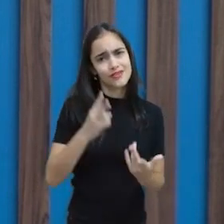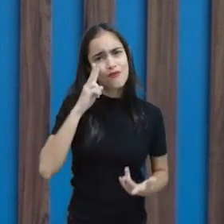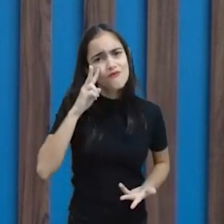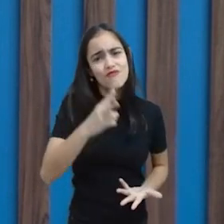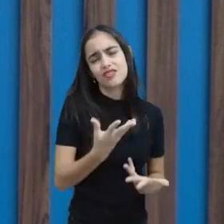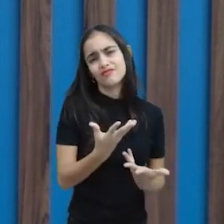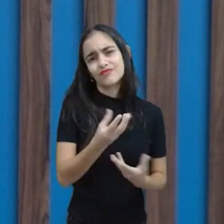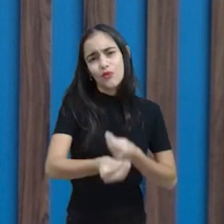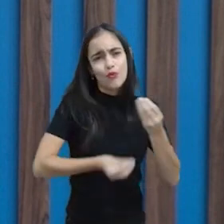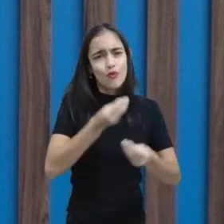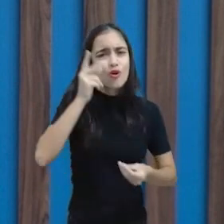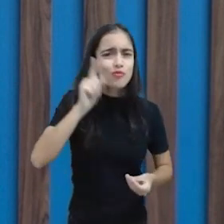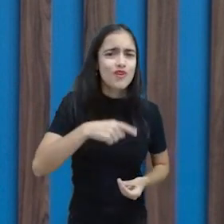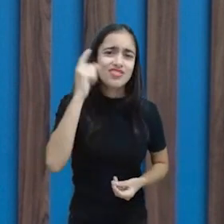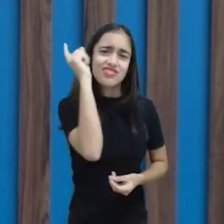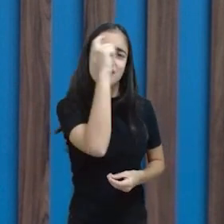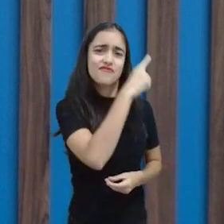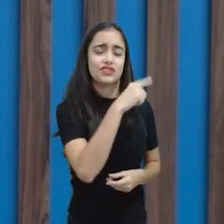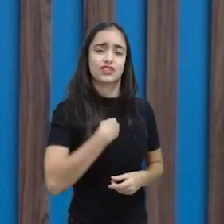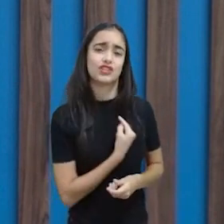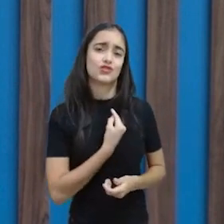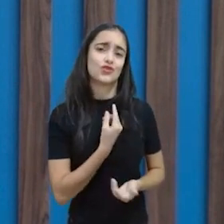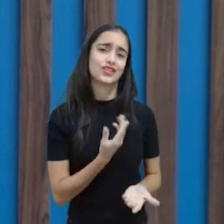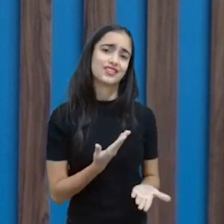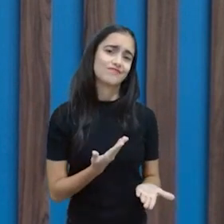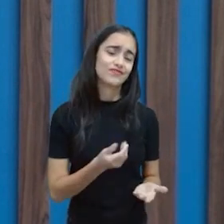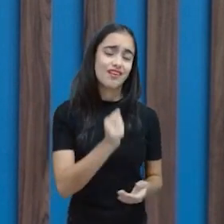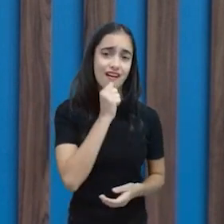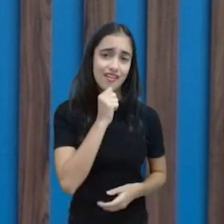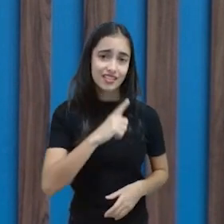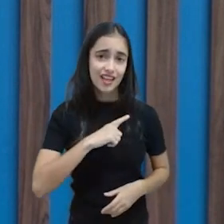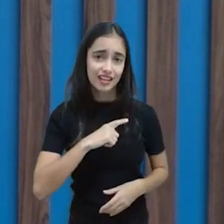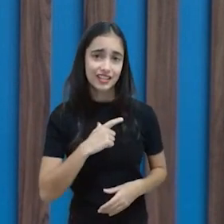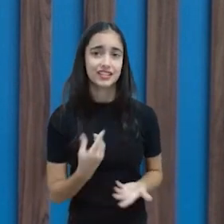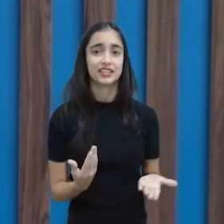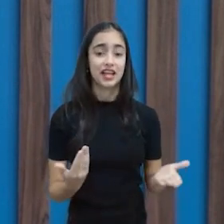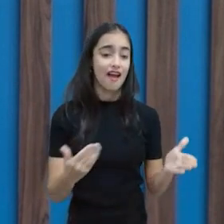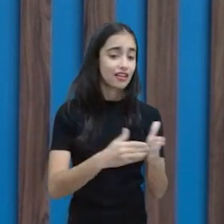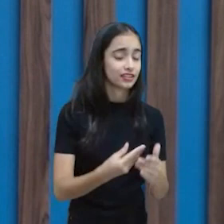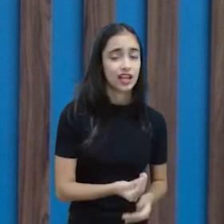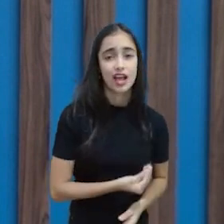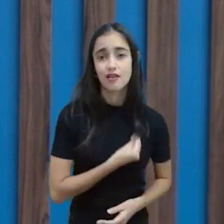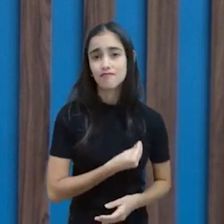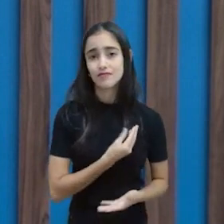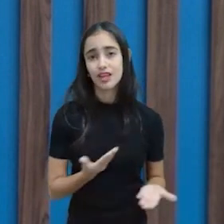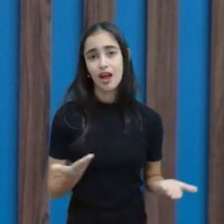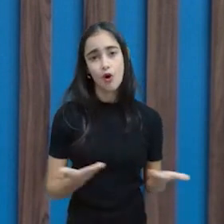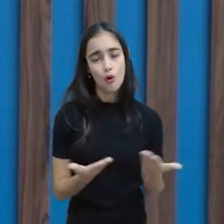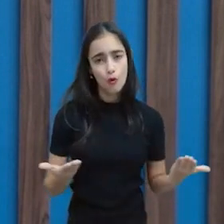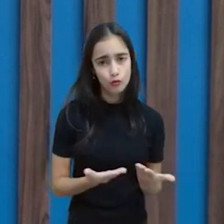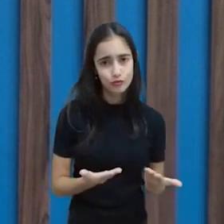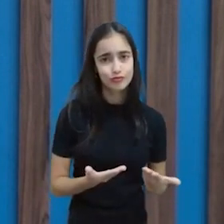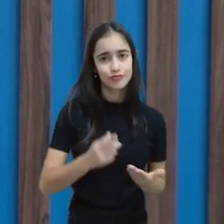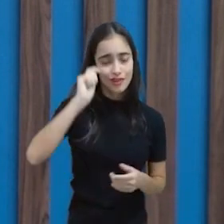herança difícil, né? Que a gente ainda carrega até hoje, já que os negros foram libertos, mas na